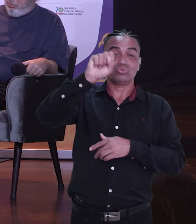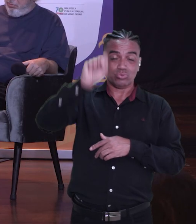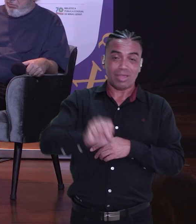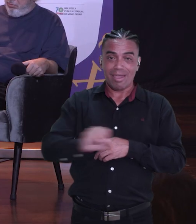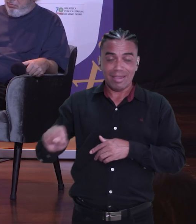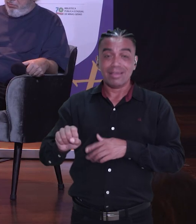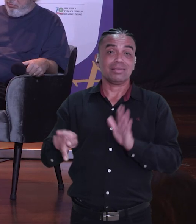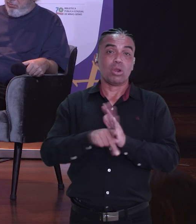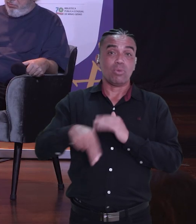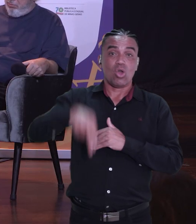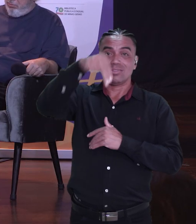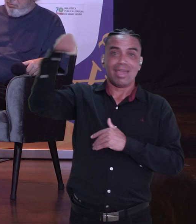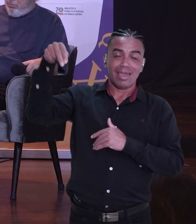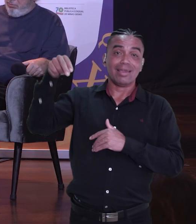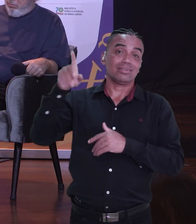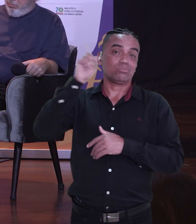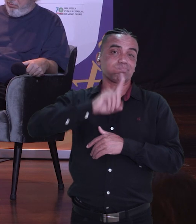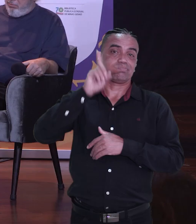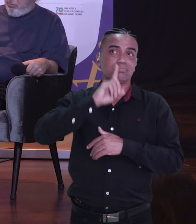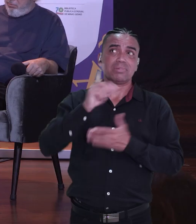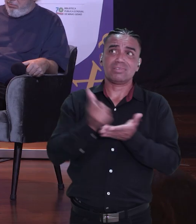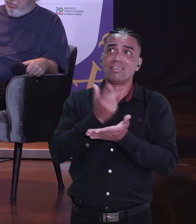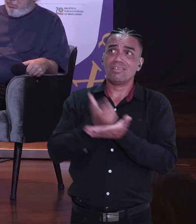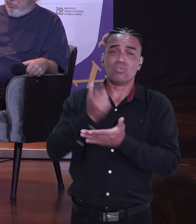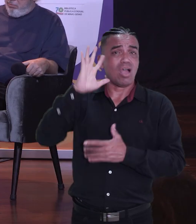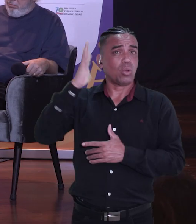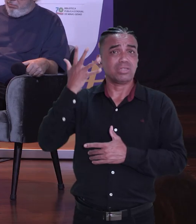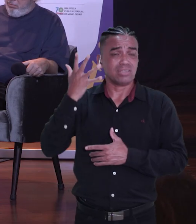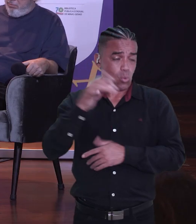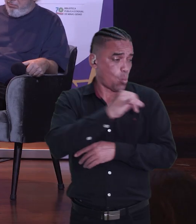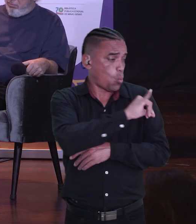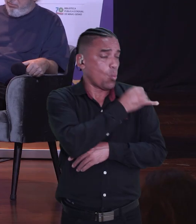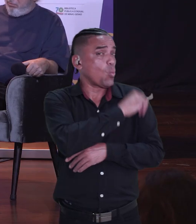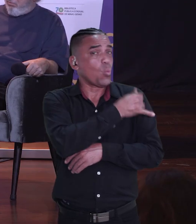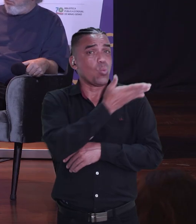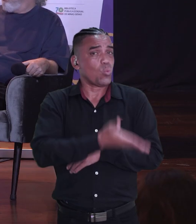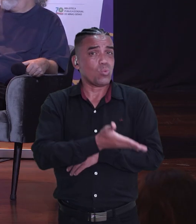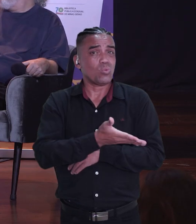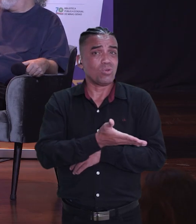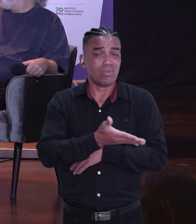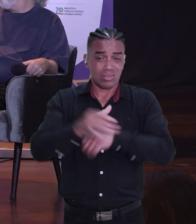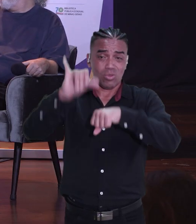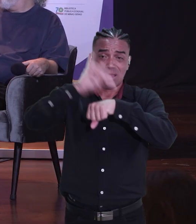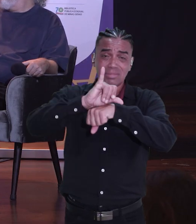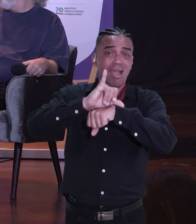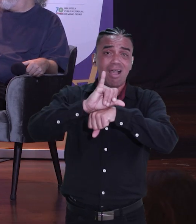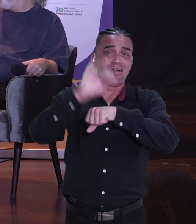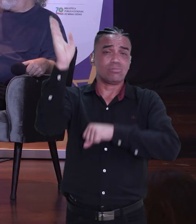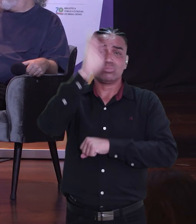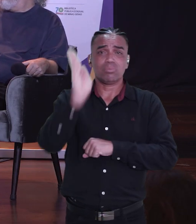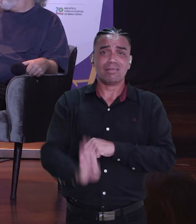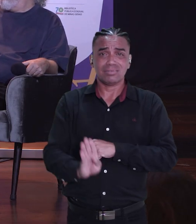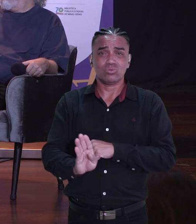bases militares americanas no Nordeste. E não tinha nenhum livro sobre o que aconteceu naquela mesma época no Rio. Né? E o Rio sendo a capital